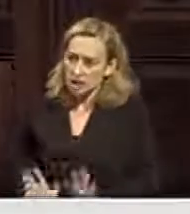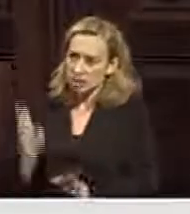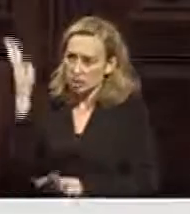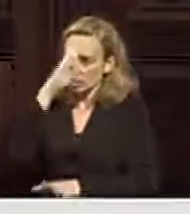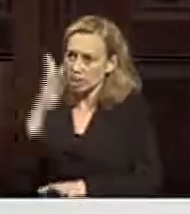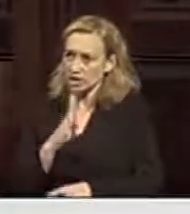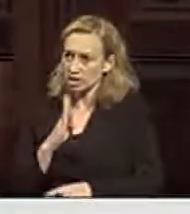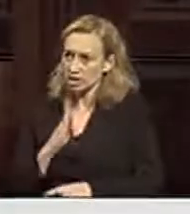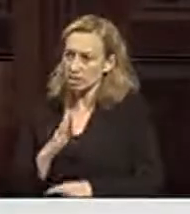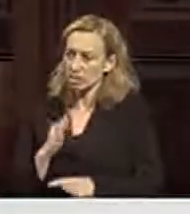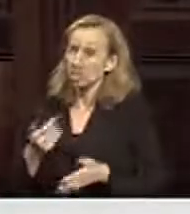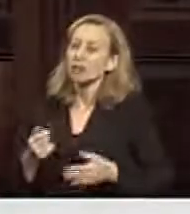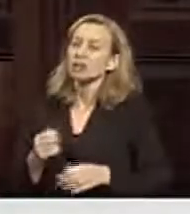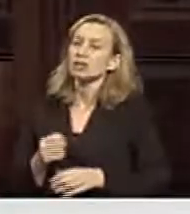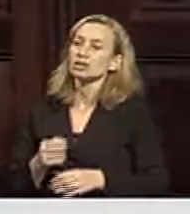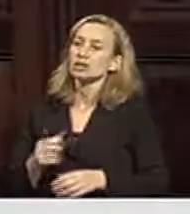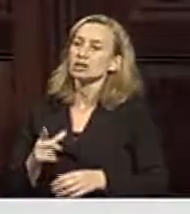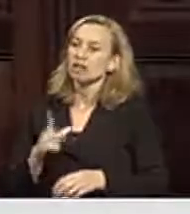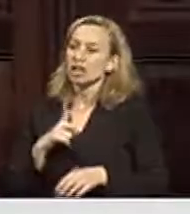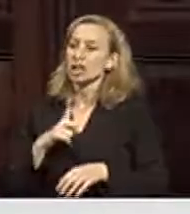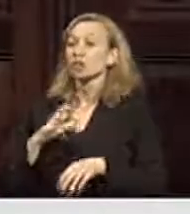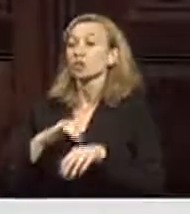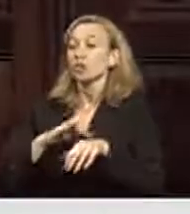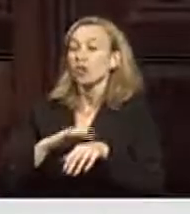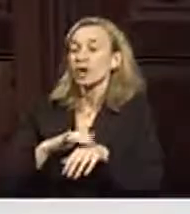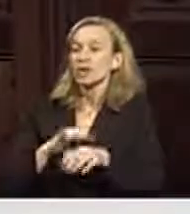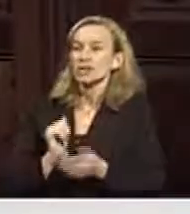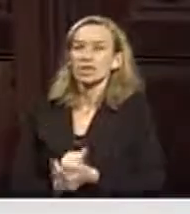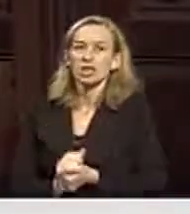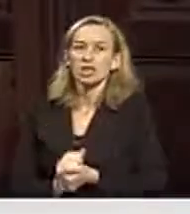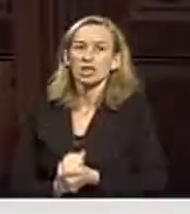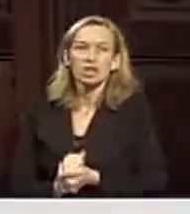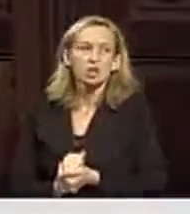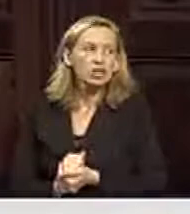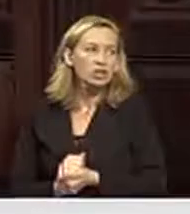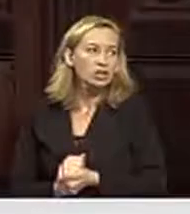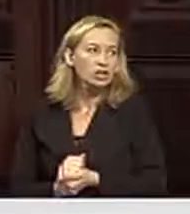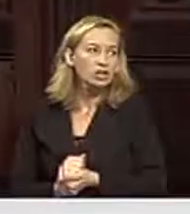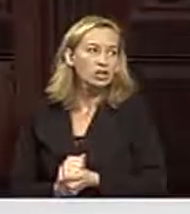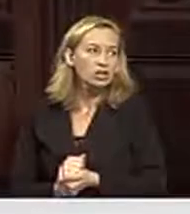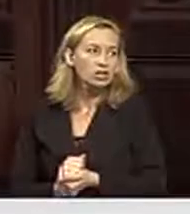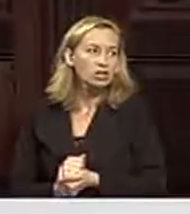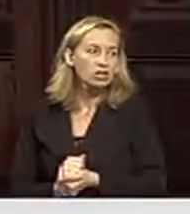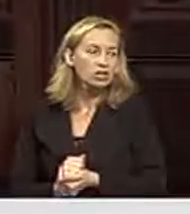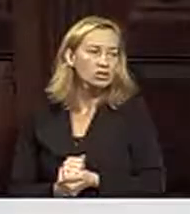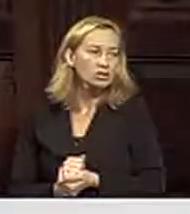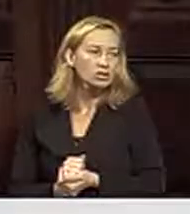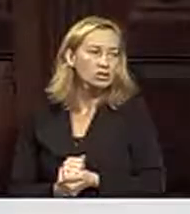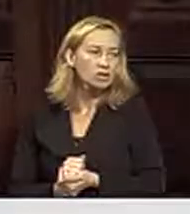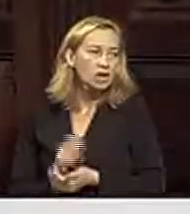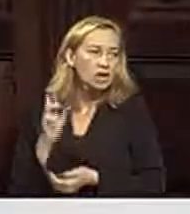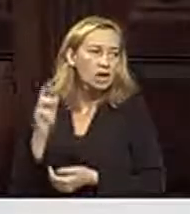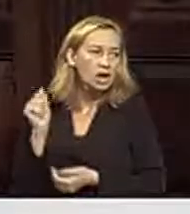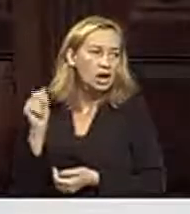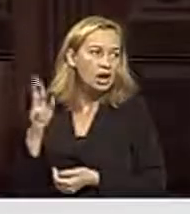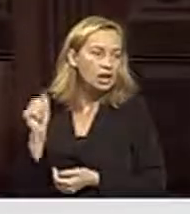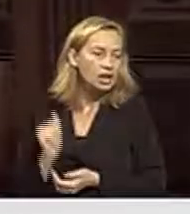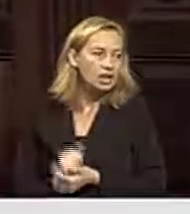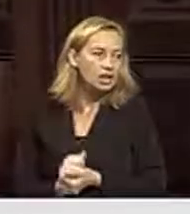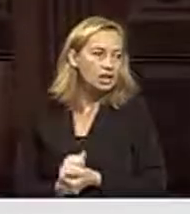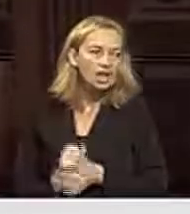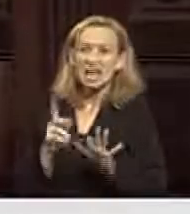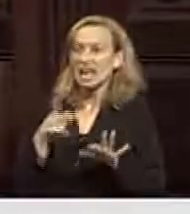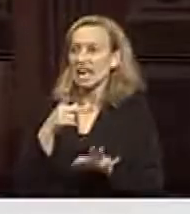eu não estou me referindo àquelas doenças que comumente nós nos deparamos no dia a dia, como por exemplo